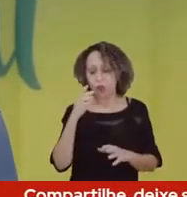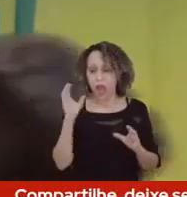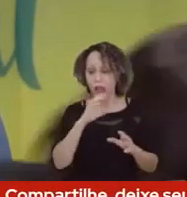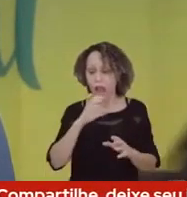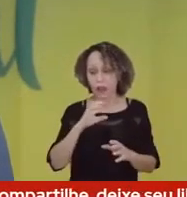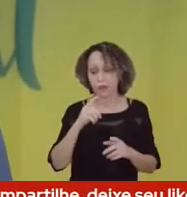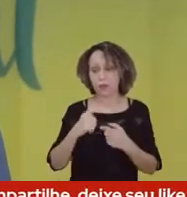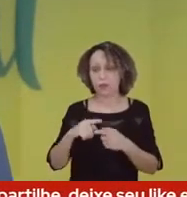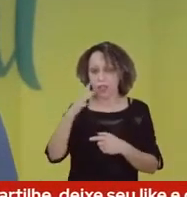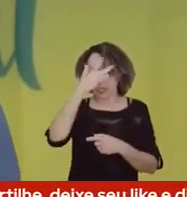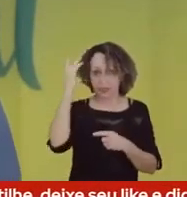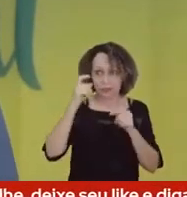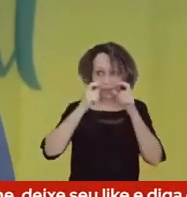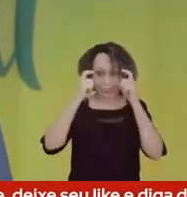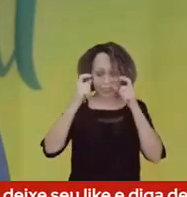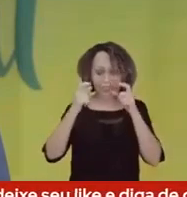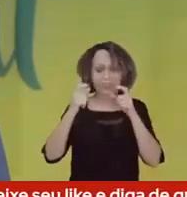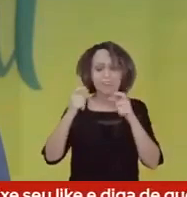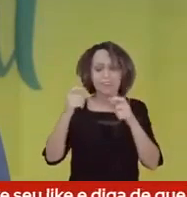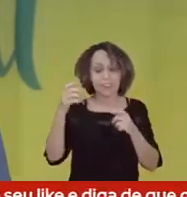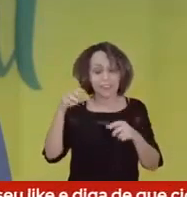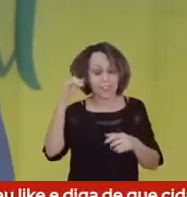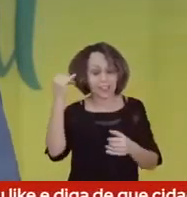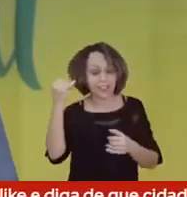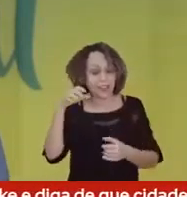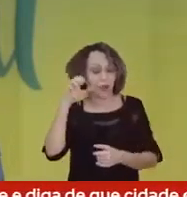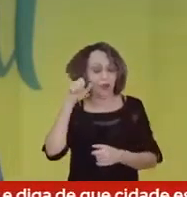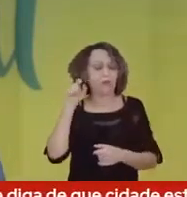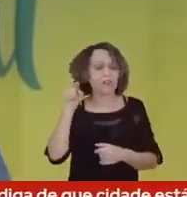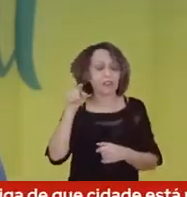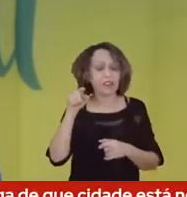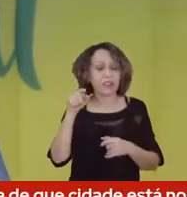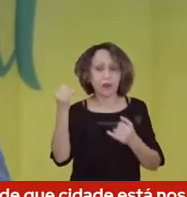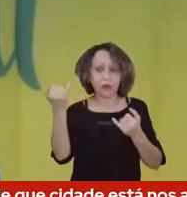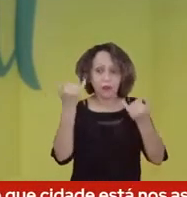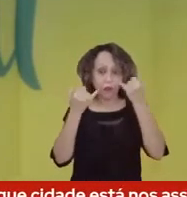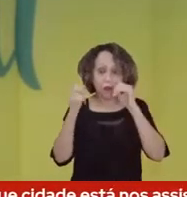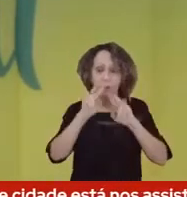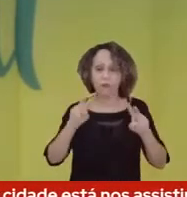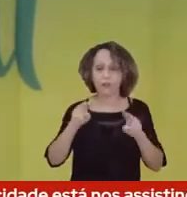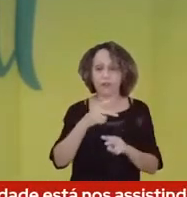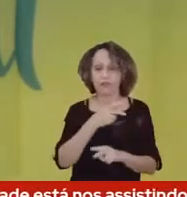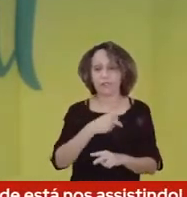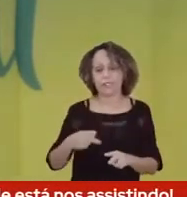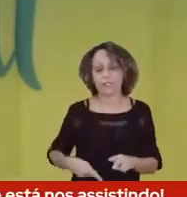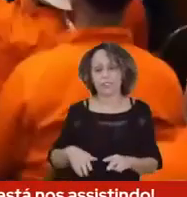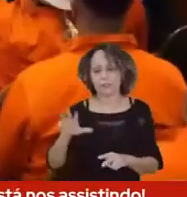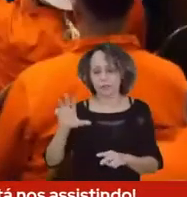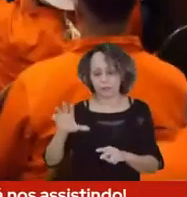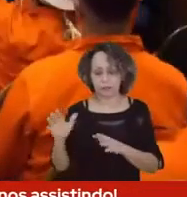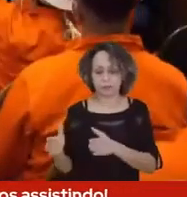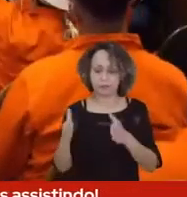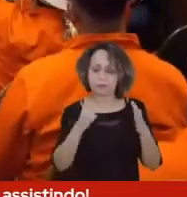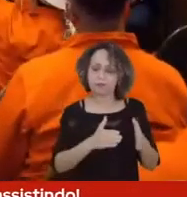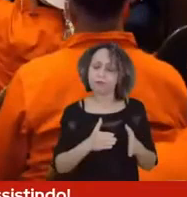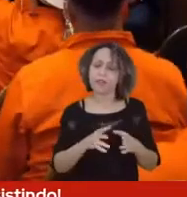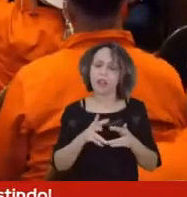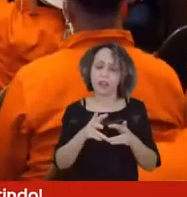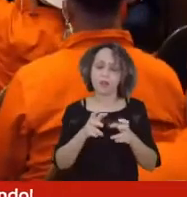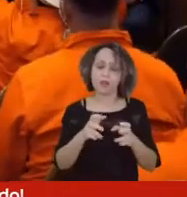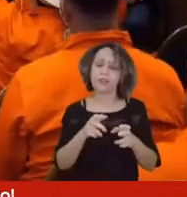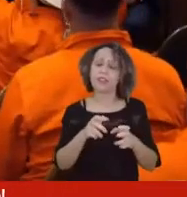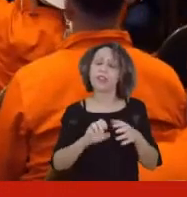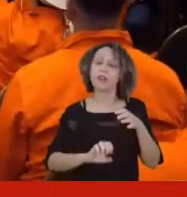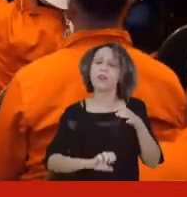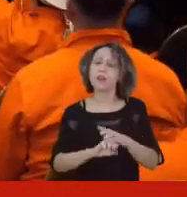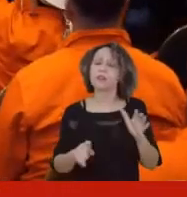o debate da soberania, o debate do papel da Petrobras, que é uma empresa estatal de interesse público, a gente tem